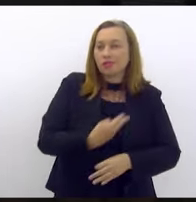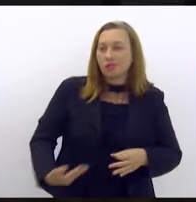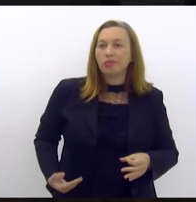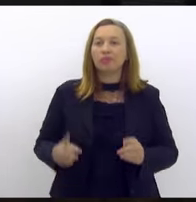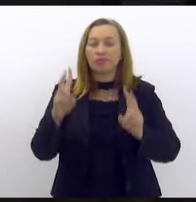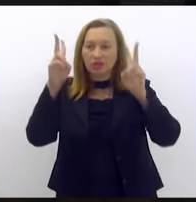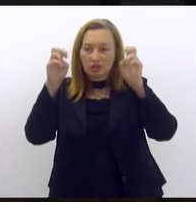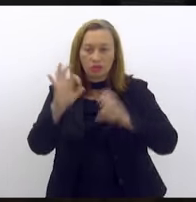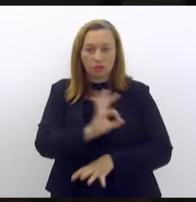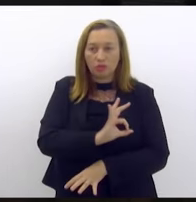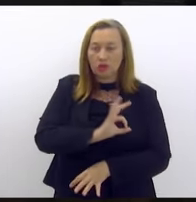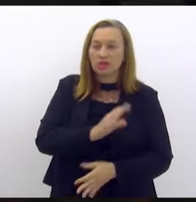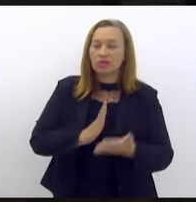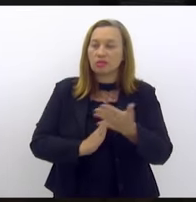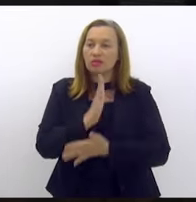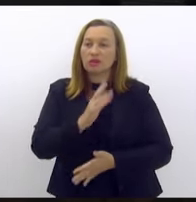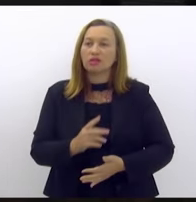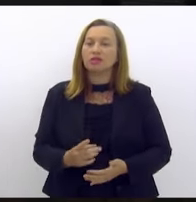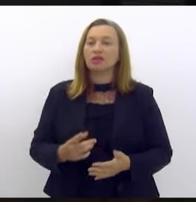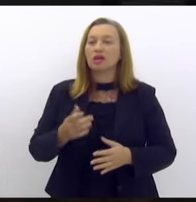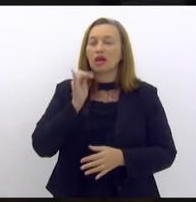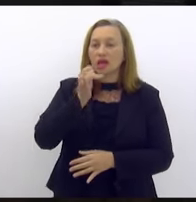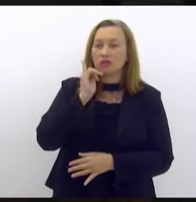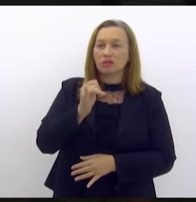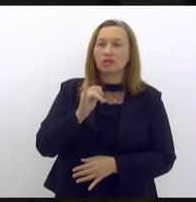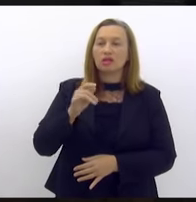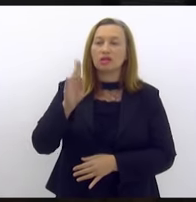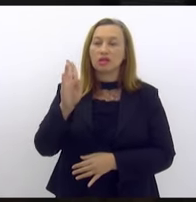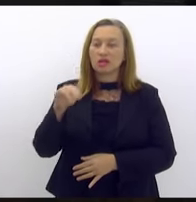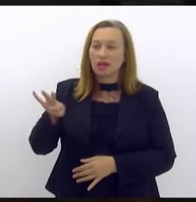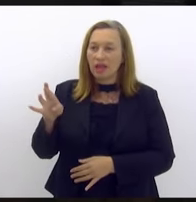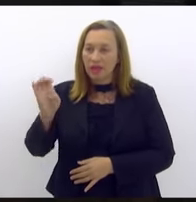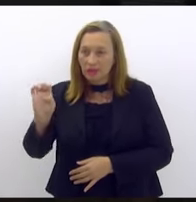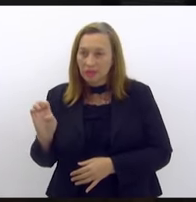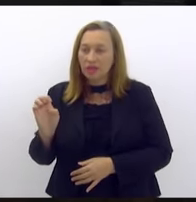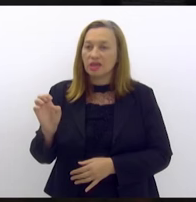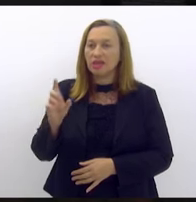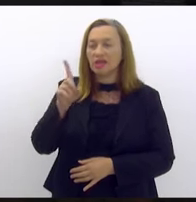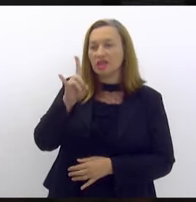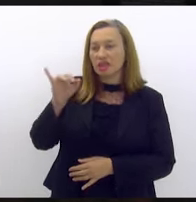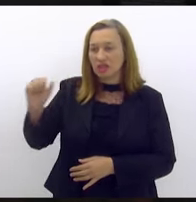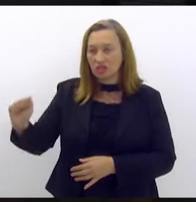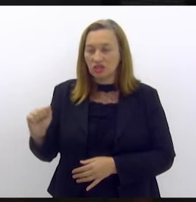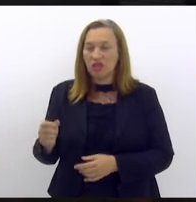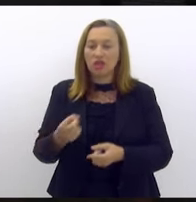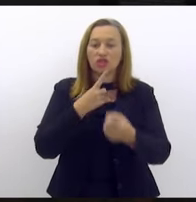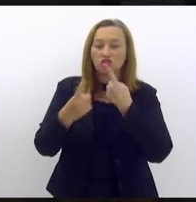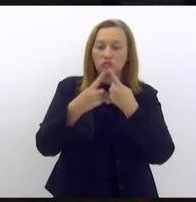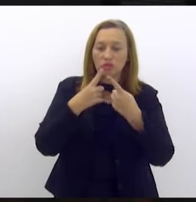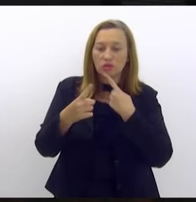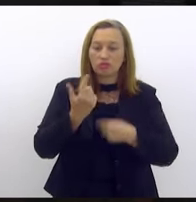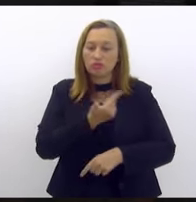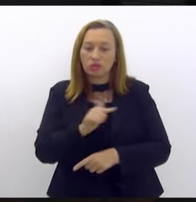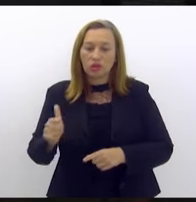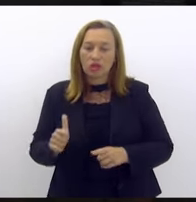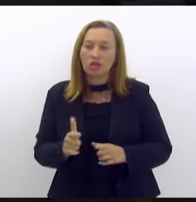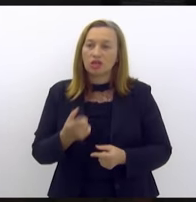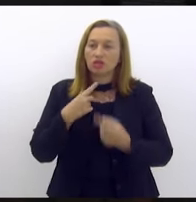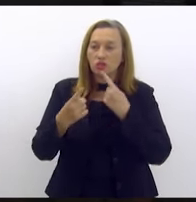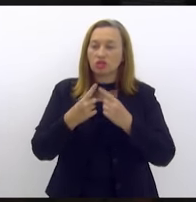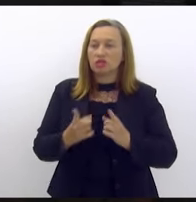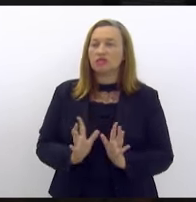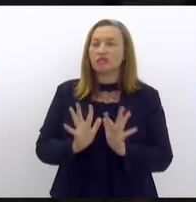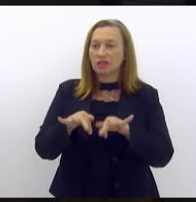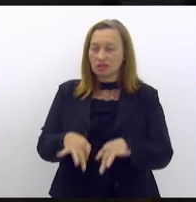Polícia favorável. Relatores, deputados Guilherme de Laroli e Índia Armelau. Em discussão, não havendo quem queira